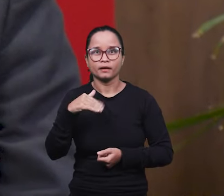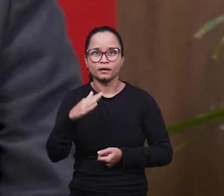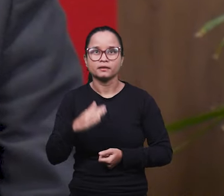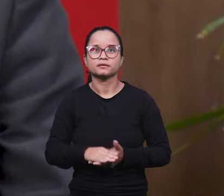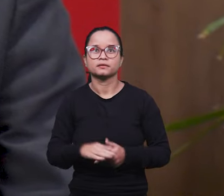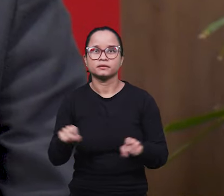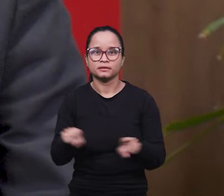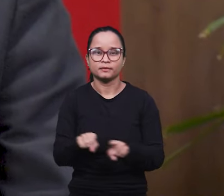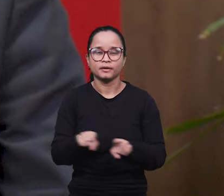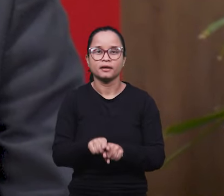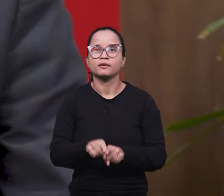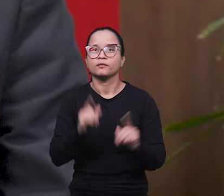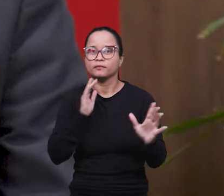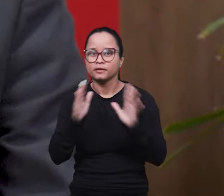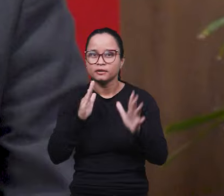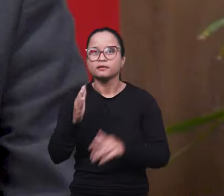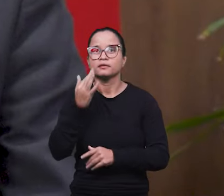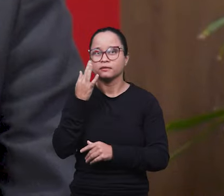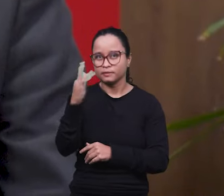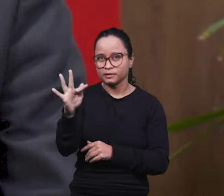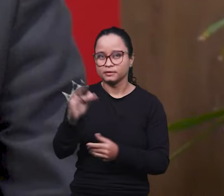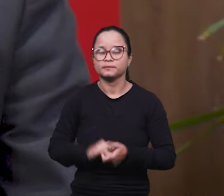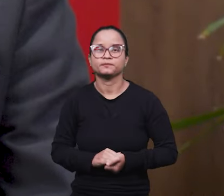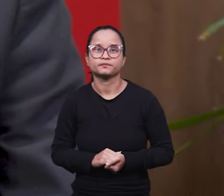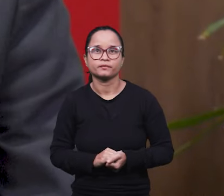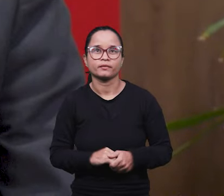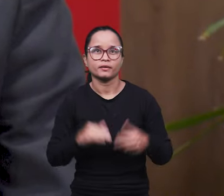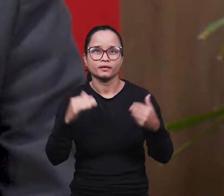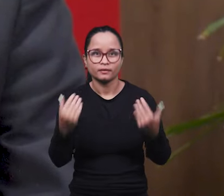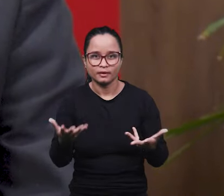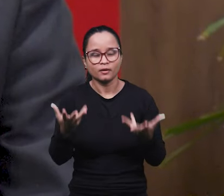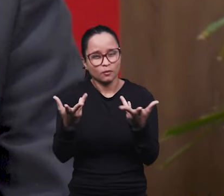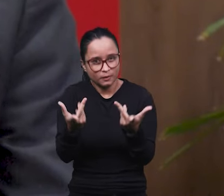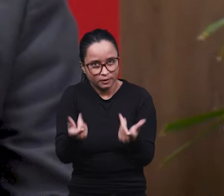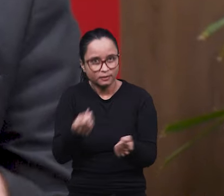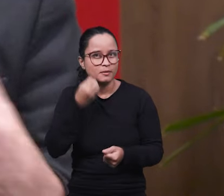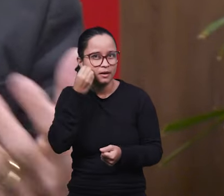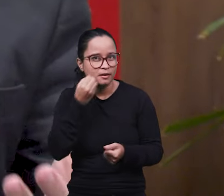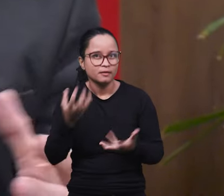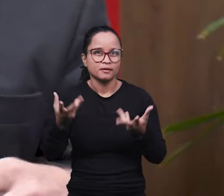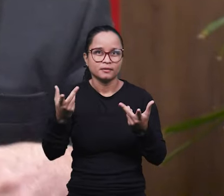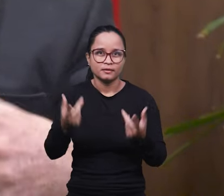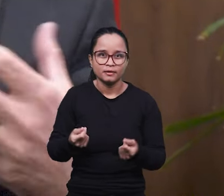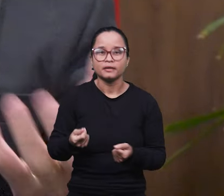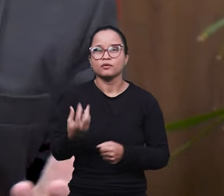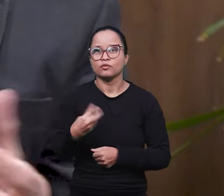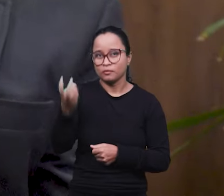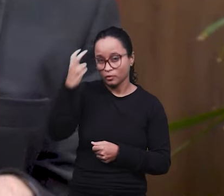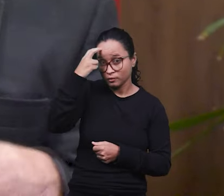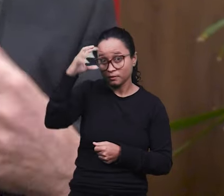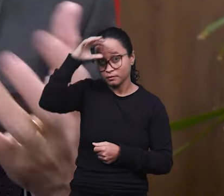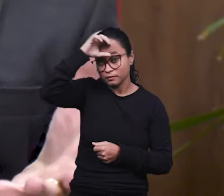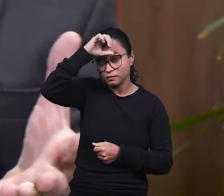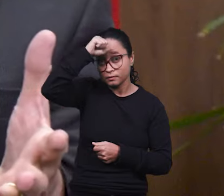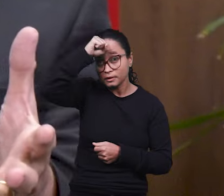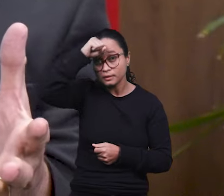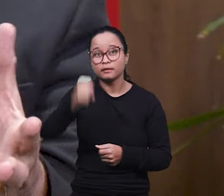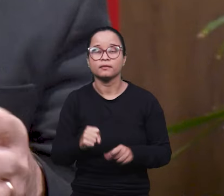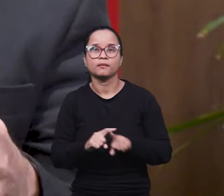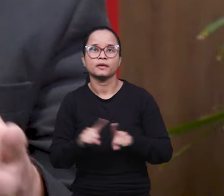no inad na França na cidade de Fontana Blue e uma experiência maravilhosa também não só pela cultura pelo aprendizado mas também